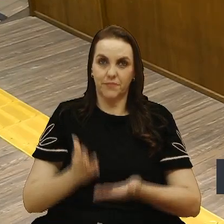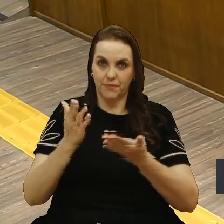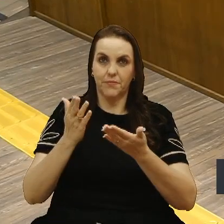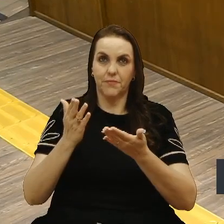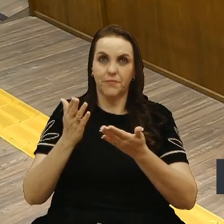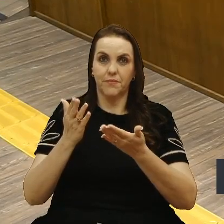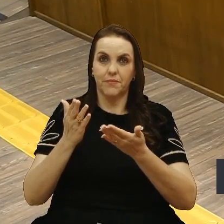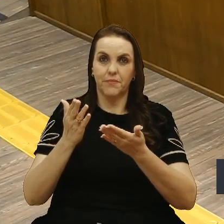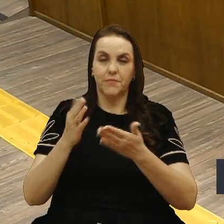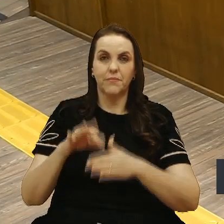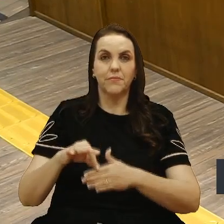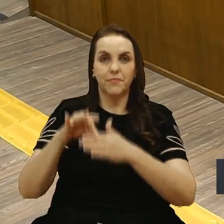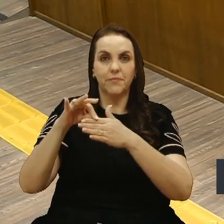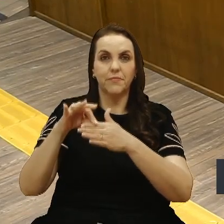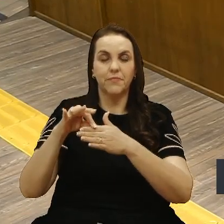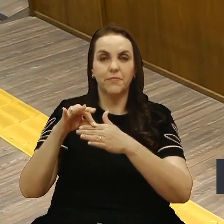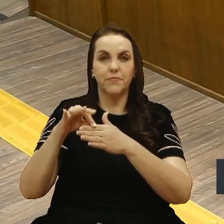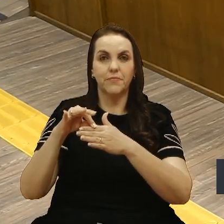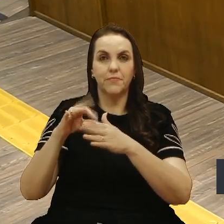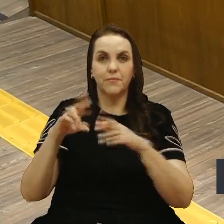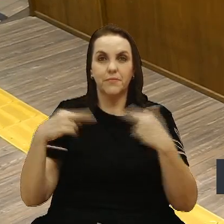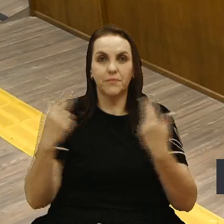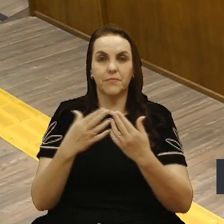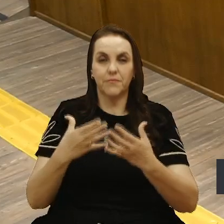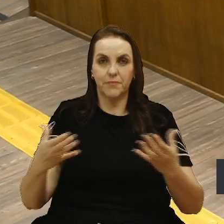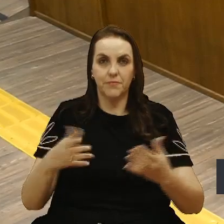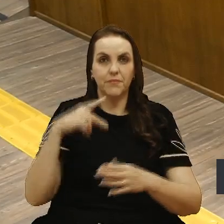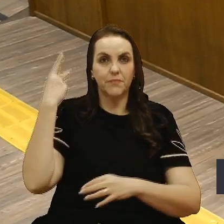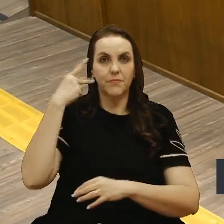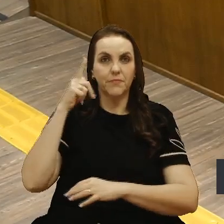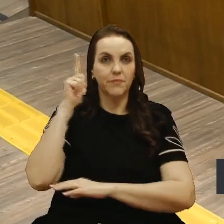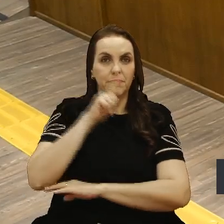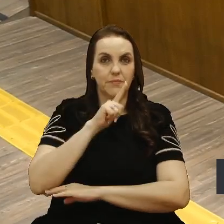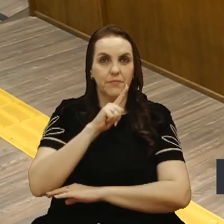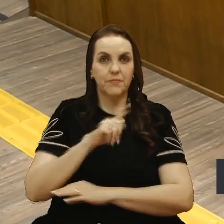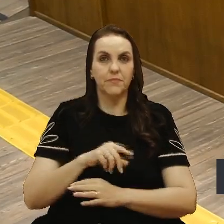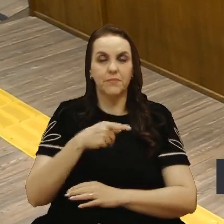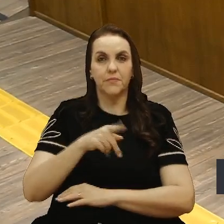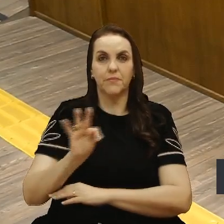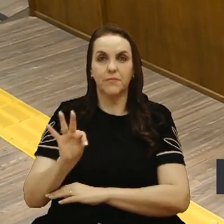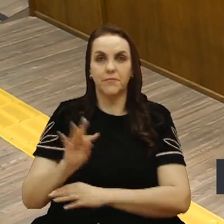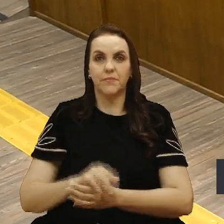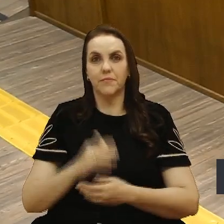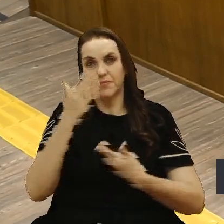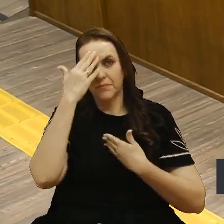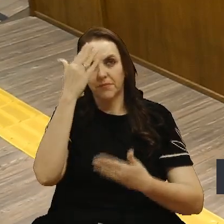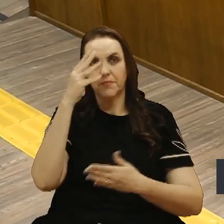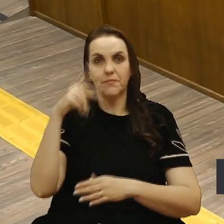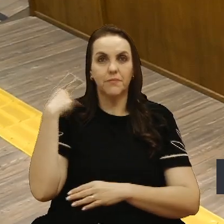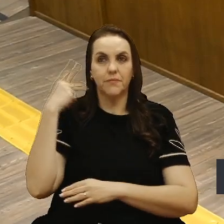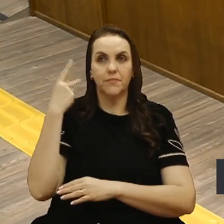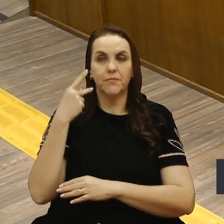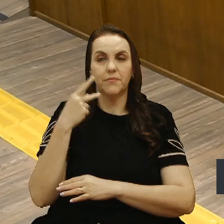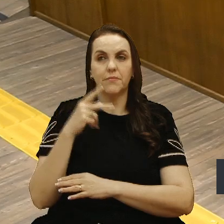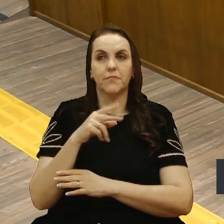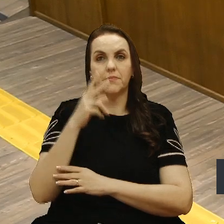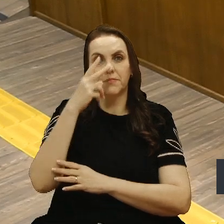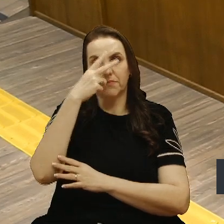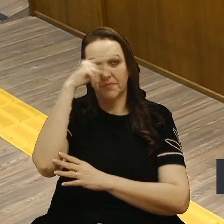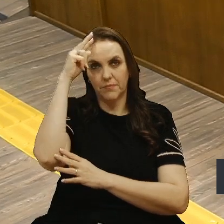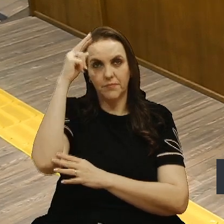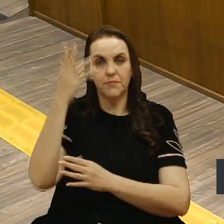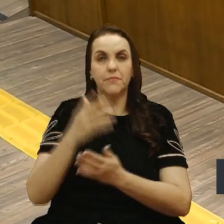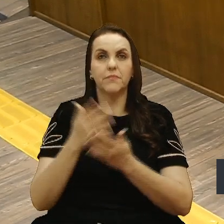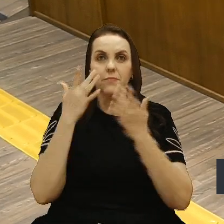declaração de líder no grande expediente, vereador Lucas Caniato, do PT. Obrigado, vereador Edson da Rosa. Eu queria pedir a atenção